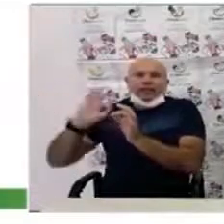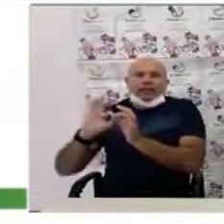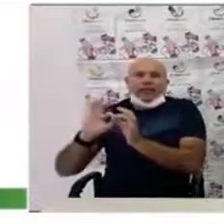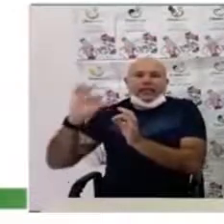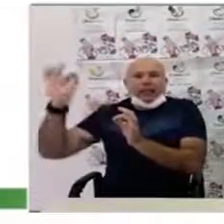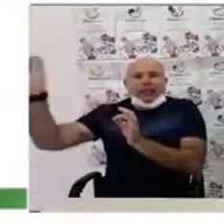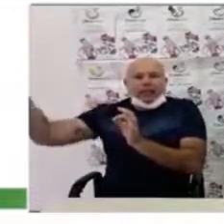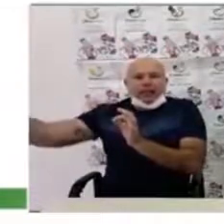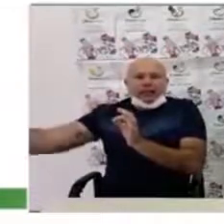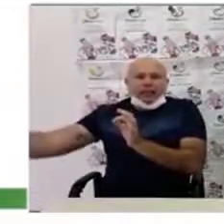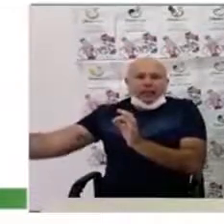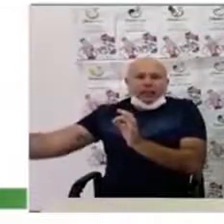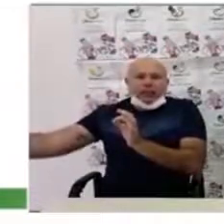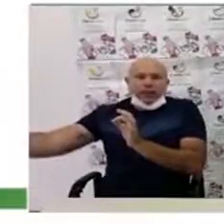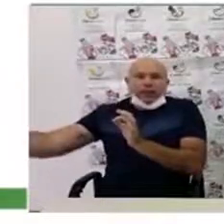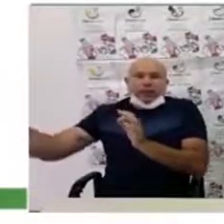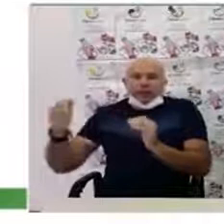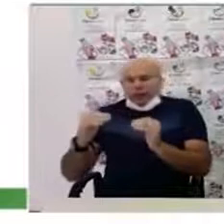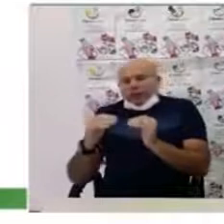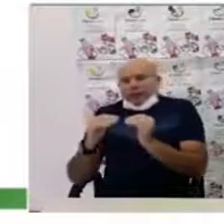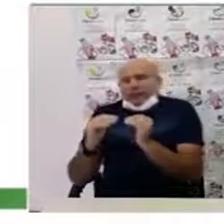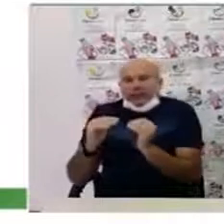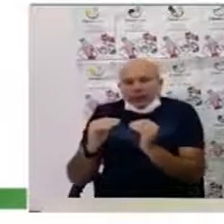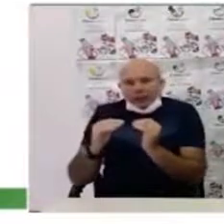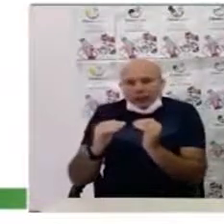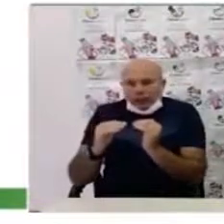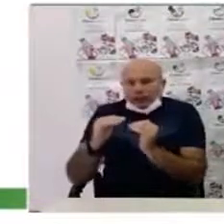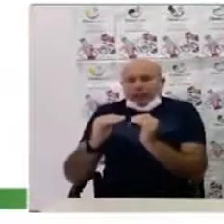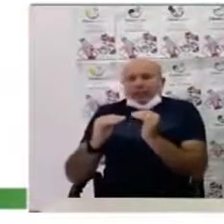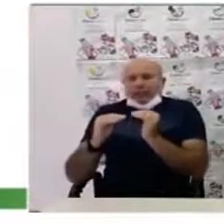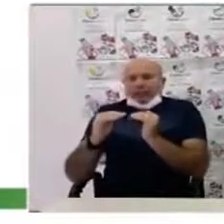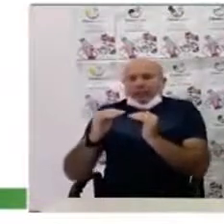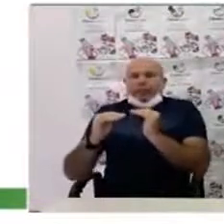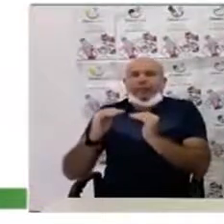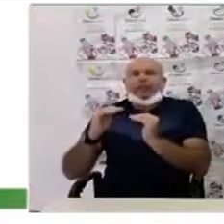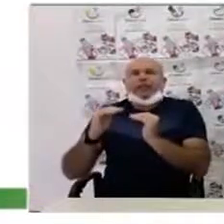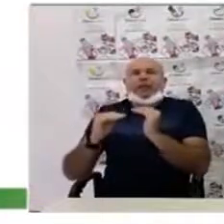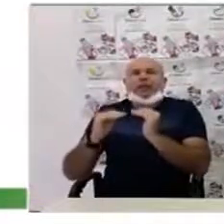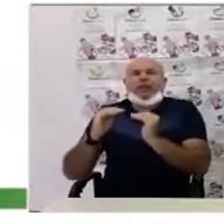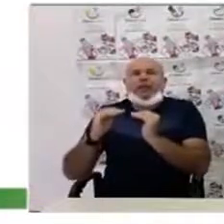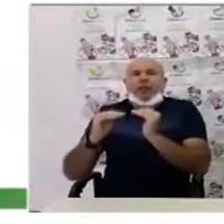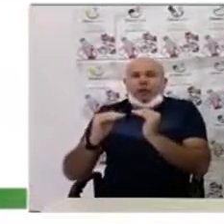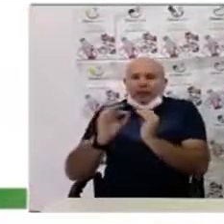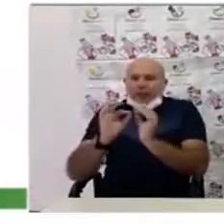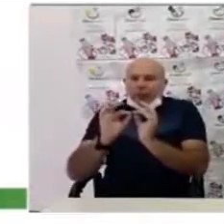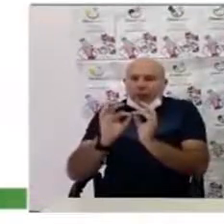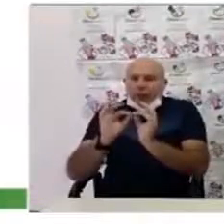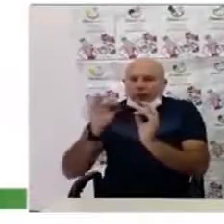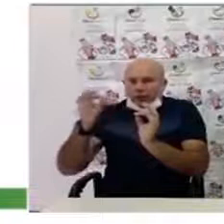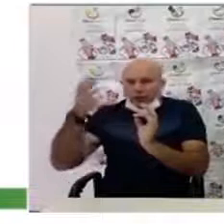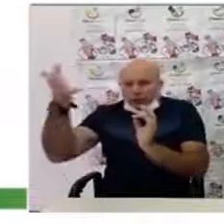Esse elétron, na verdade, é a radiação beta. Então, pode-se dizer que o nêutron ele tem massa aproximadamente igual ao próton, mas ele é